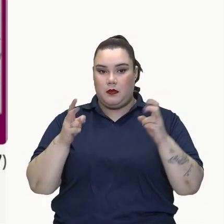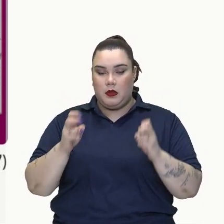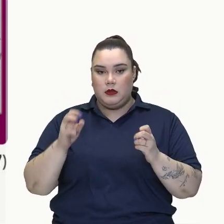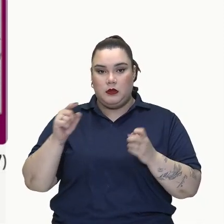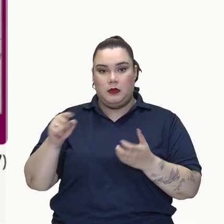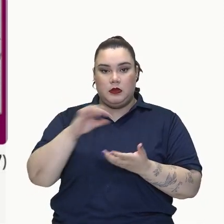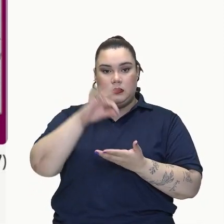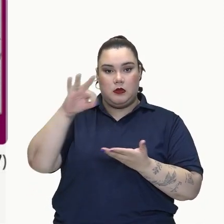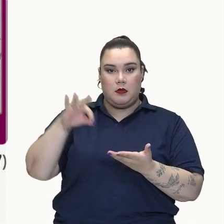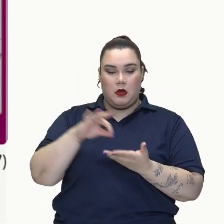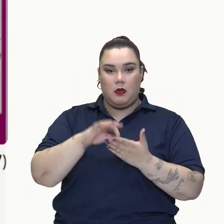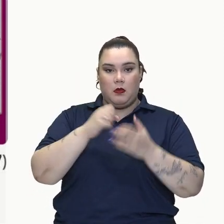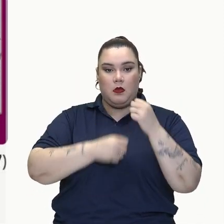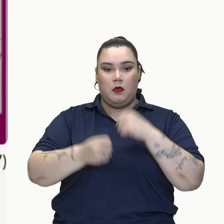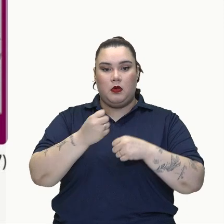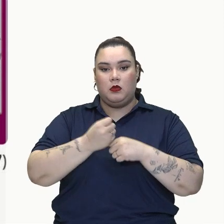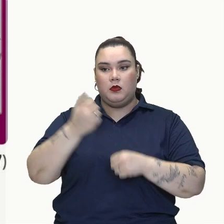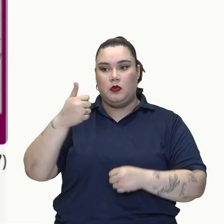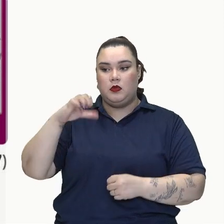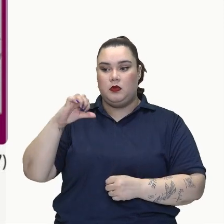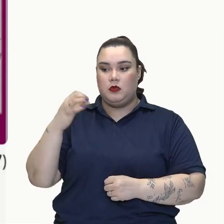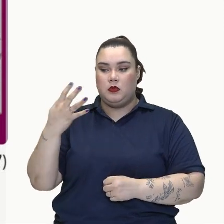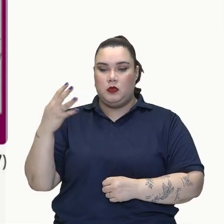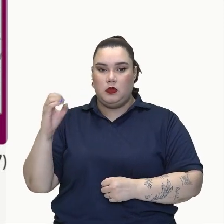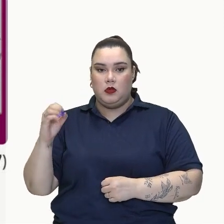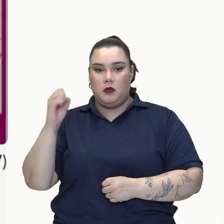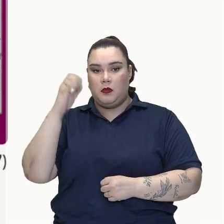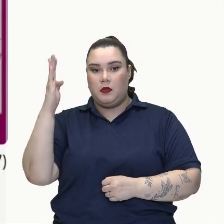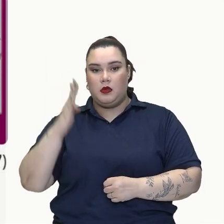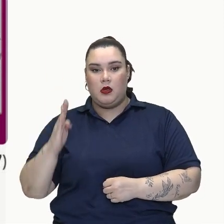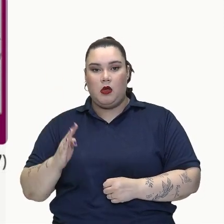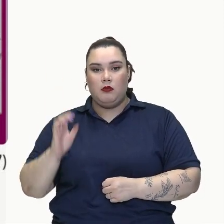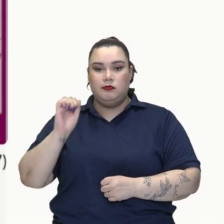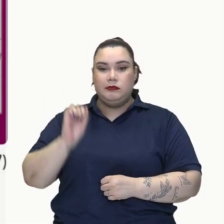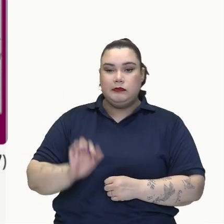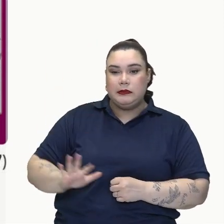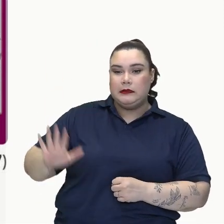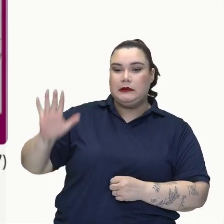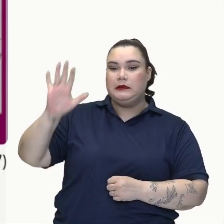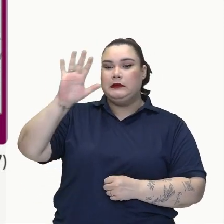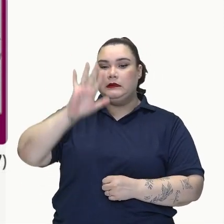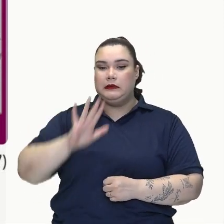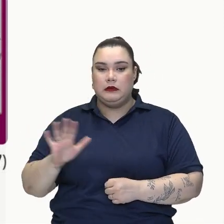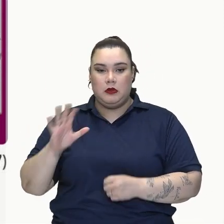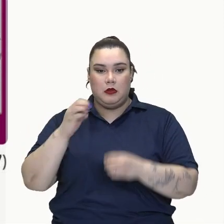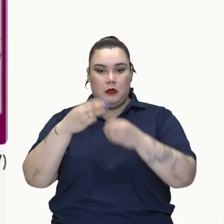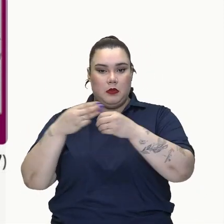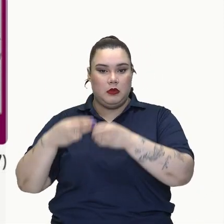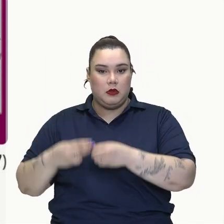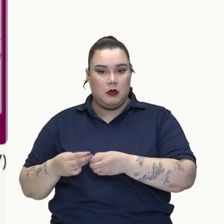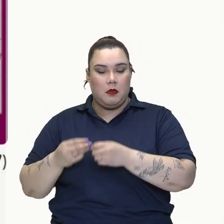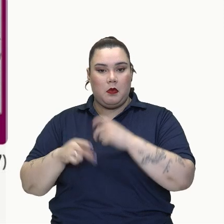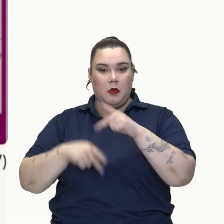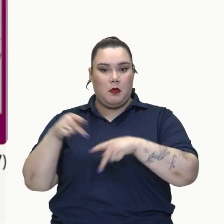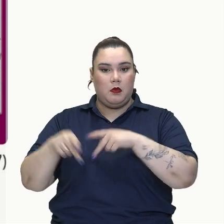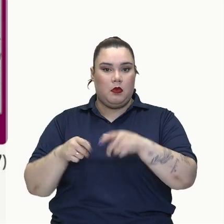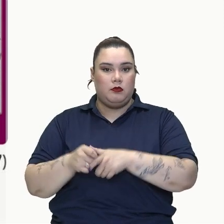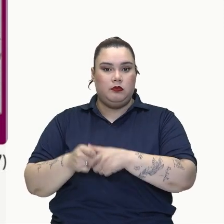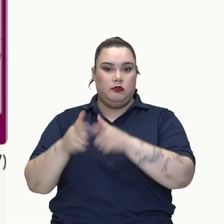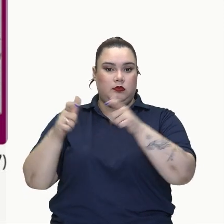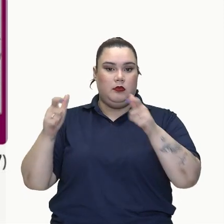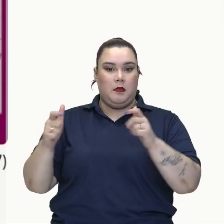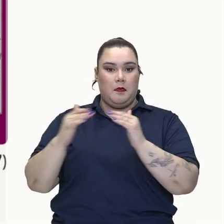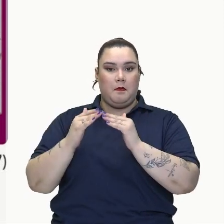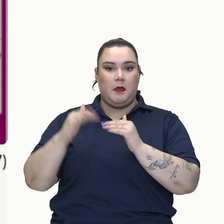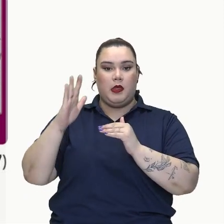de 1940, que o Brasil não havia municípios com uma população acima de